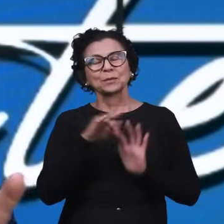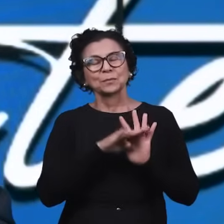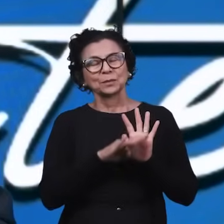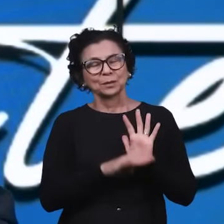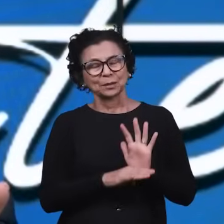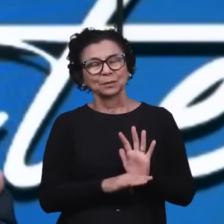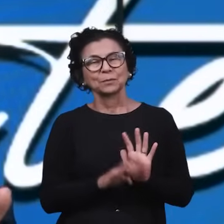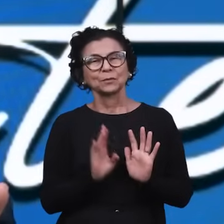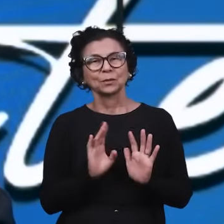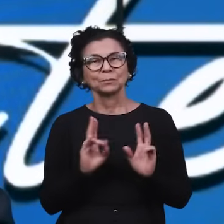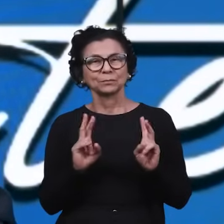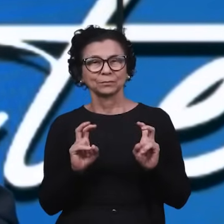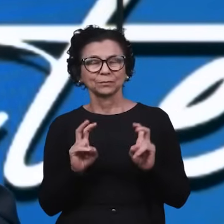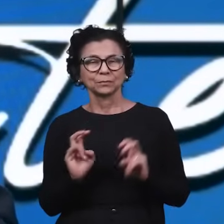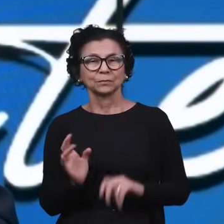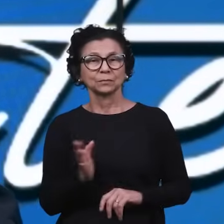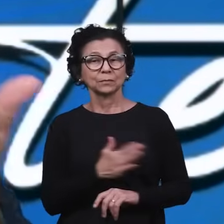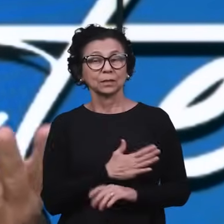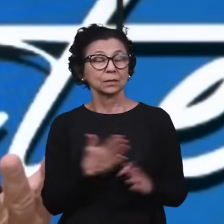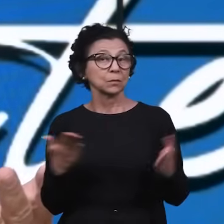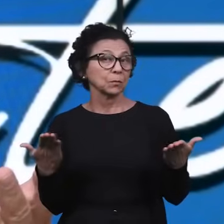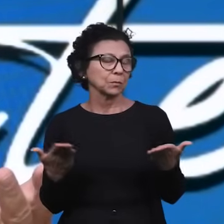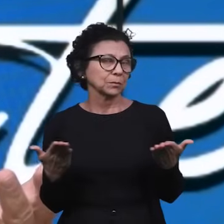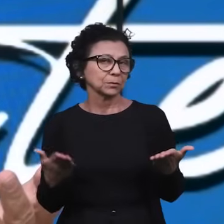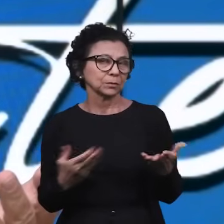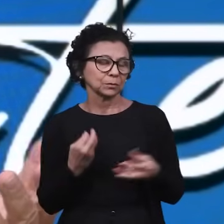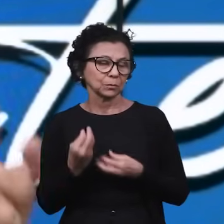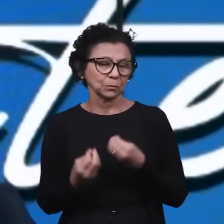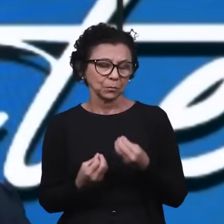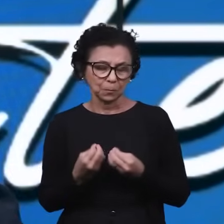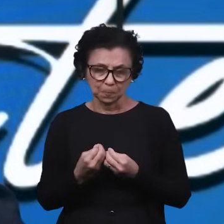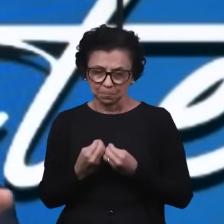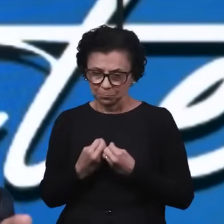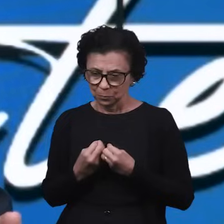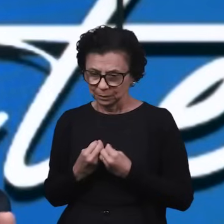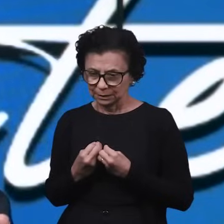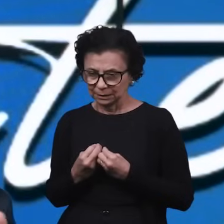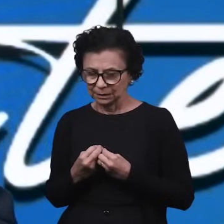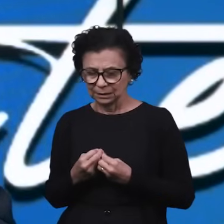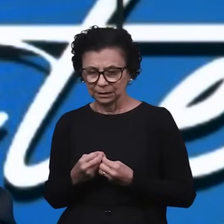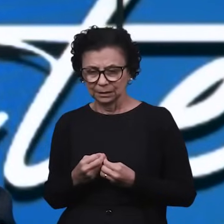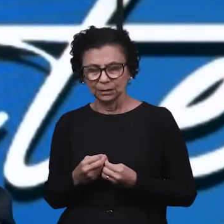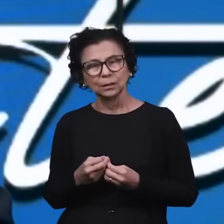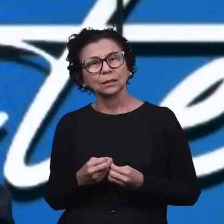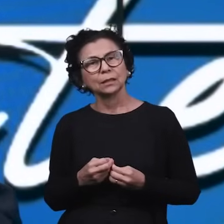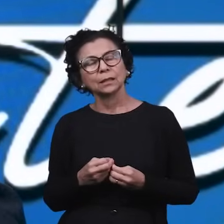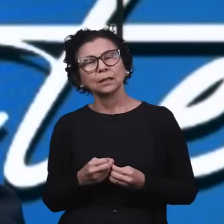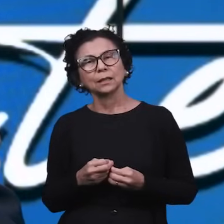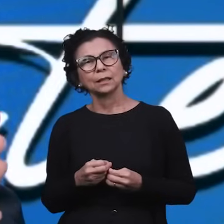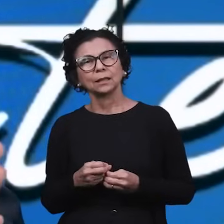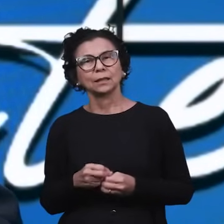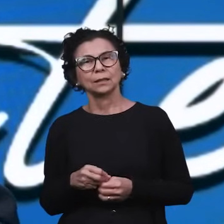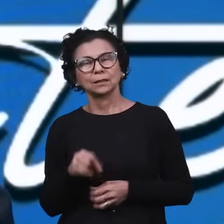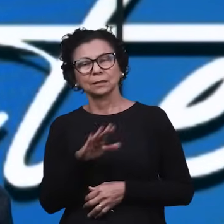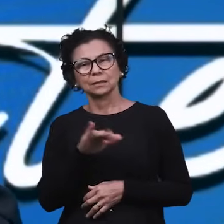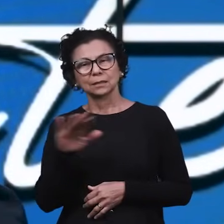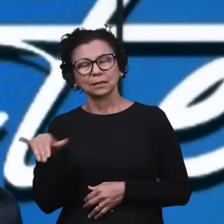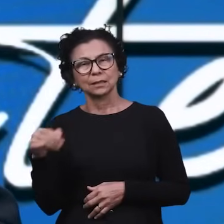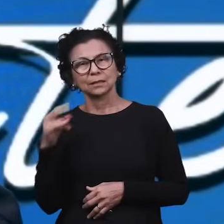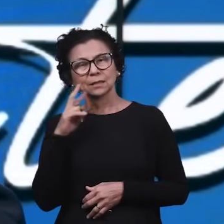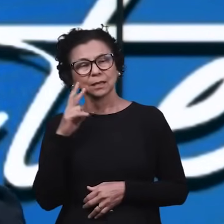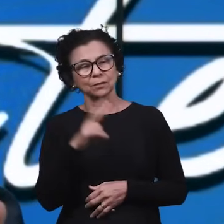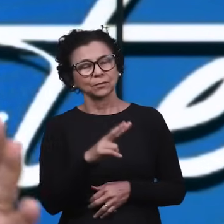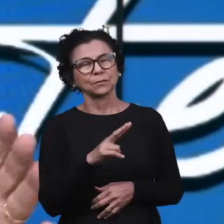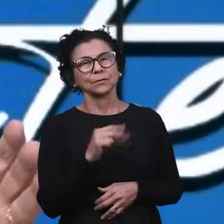você como deve ser, como as pessoas querem ver uma professora e principalmente aquelas pessoas que são alvo mais direto